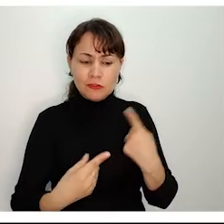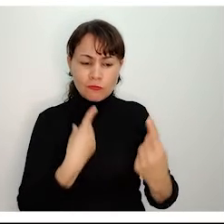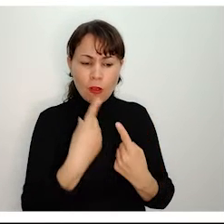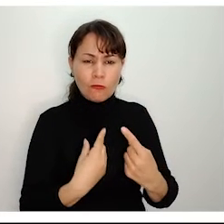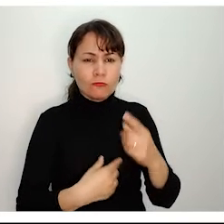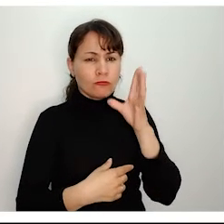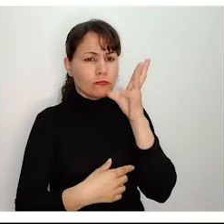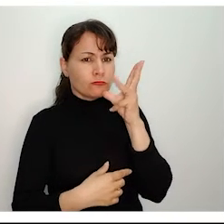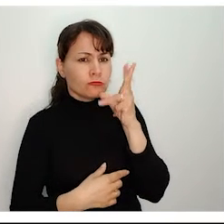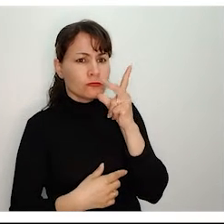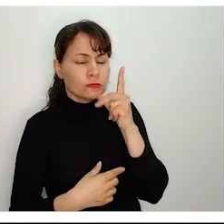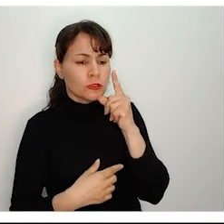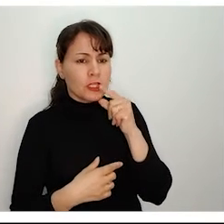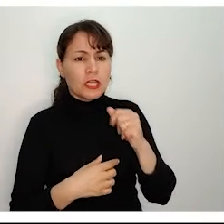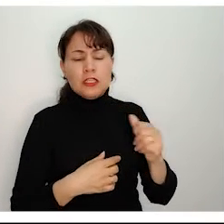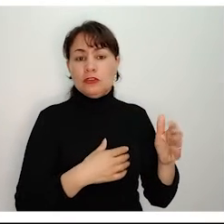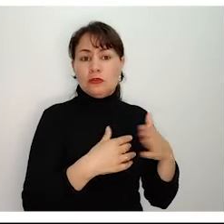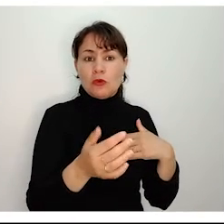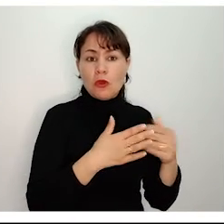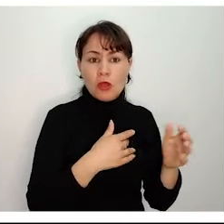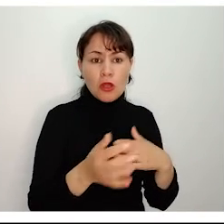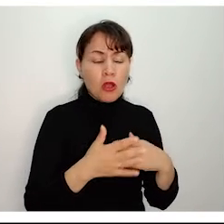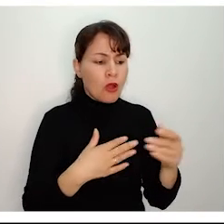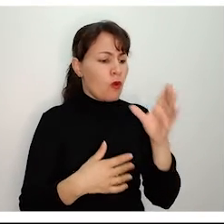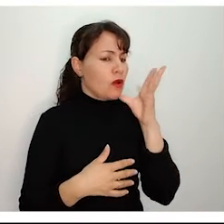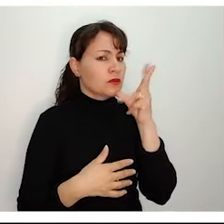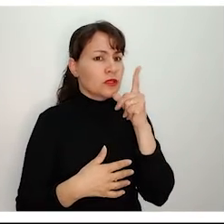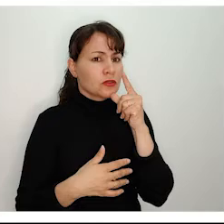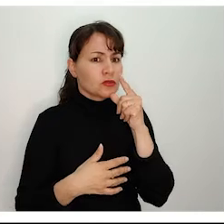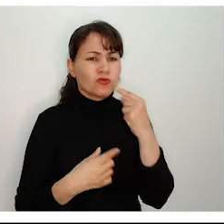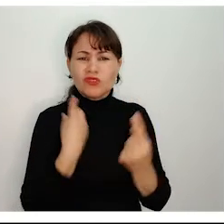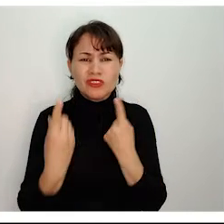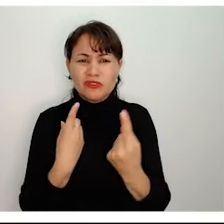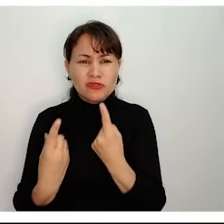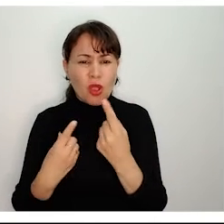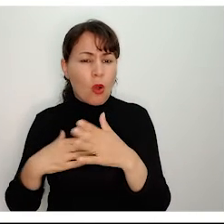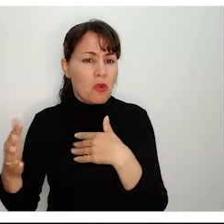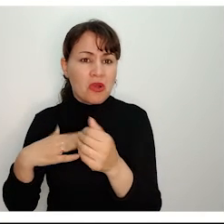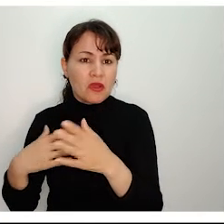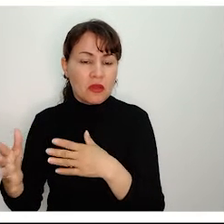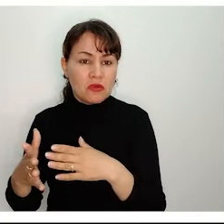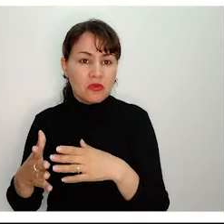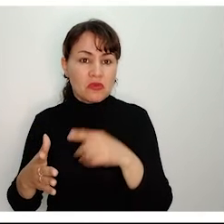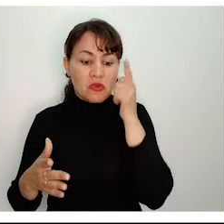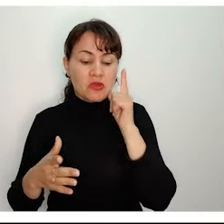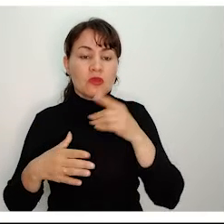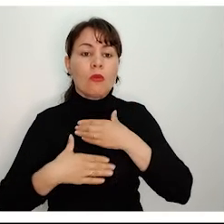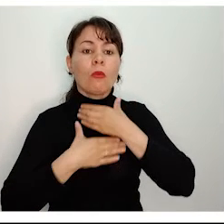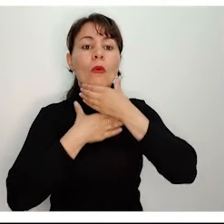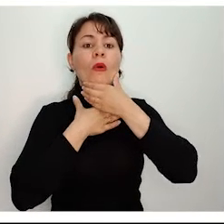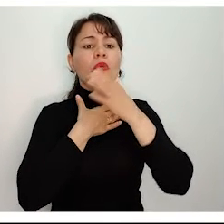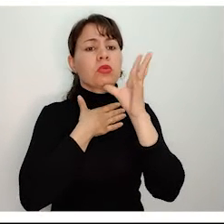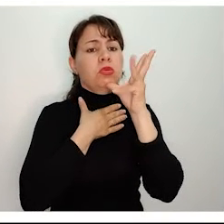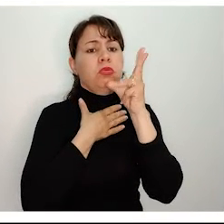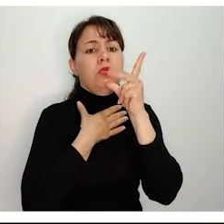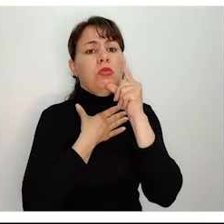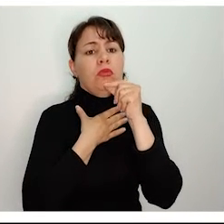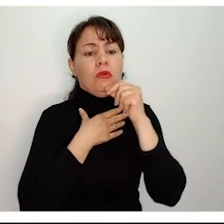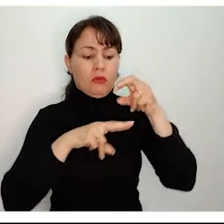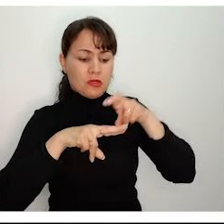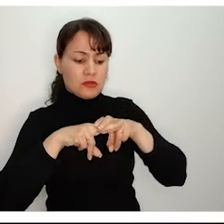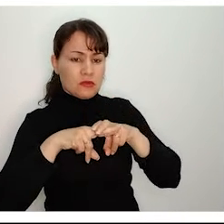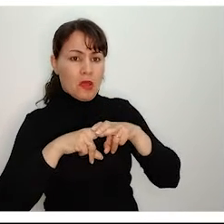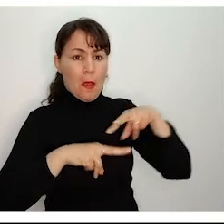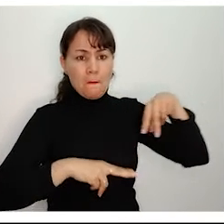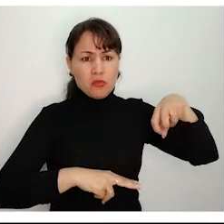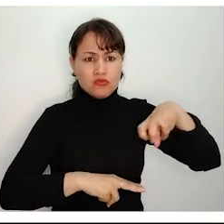está apresentando algum atraso, que atraso? Qualquer tipo de atraso. Demorou para sustentar o pescoço, o tronco,